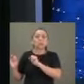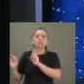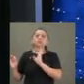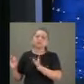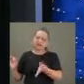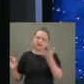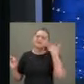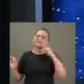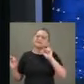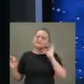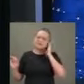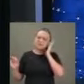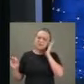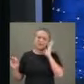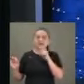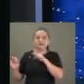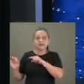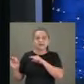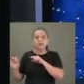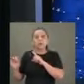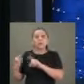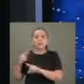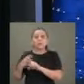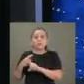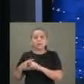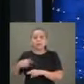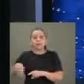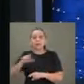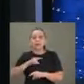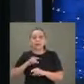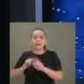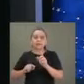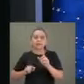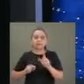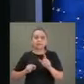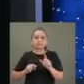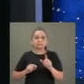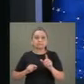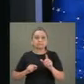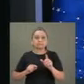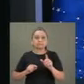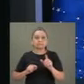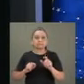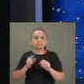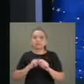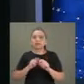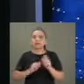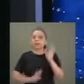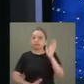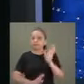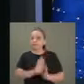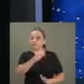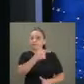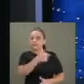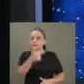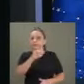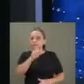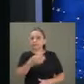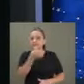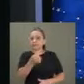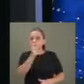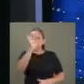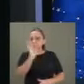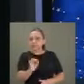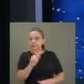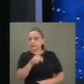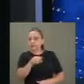esperado isto por causa da elevação recorde de 21,6%